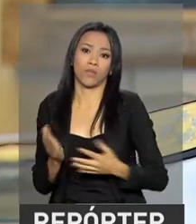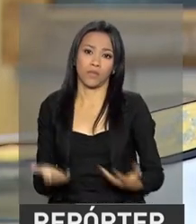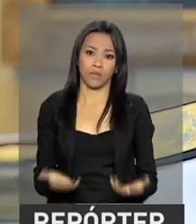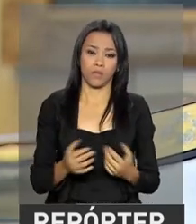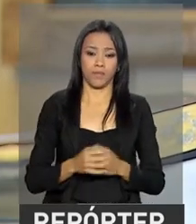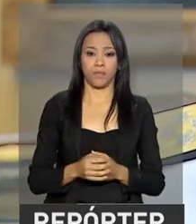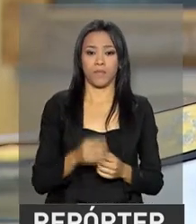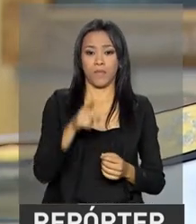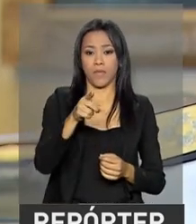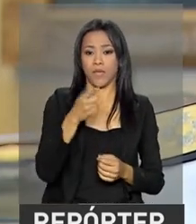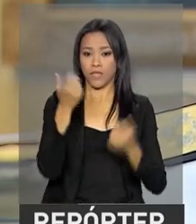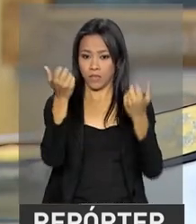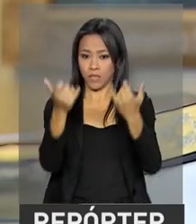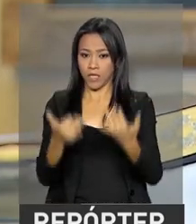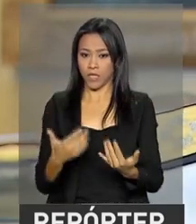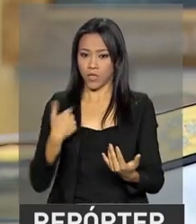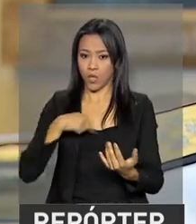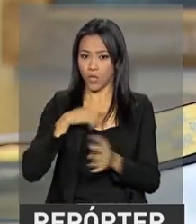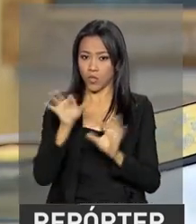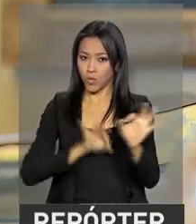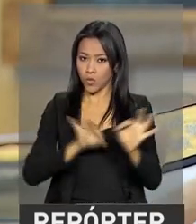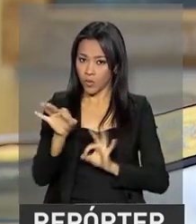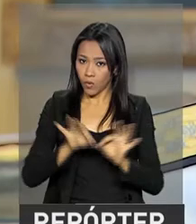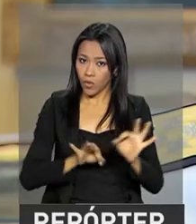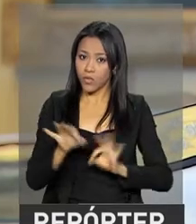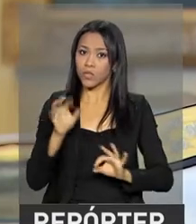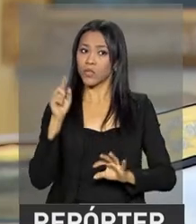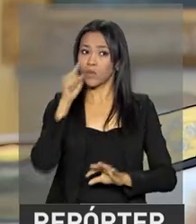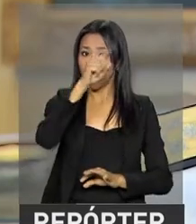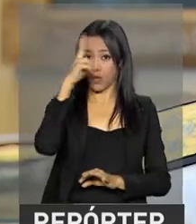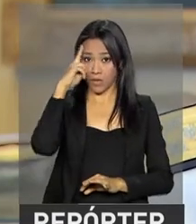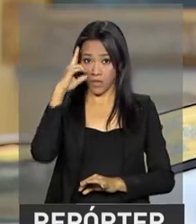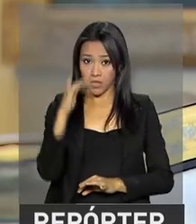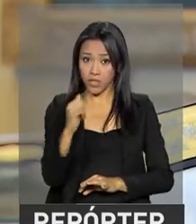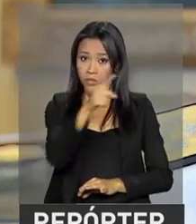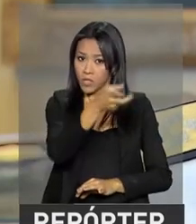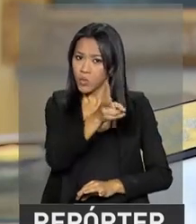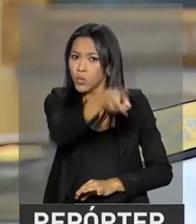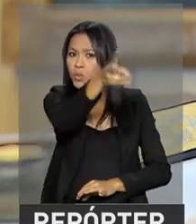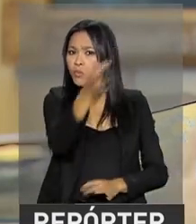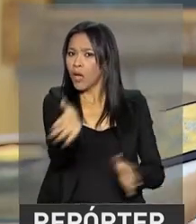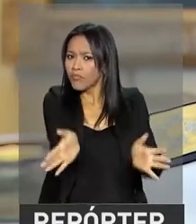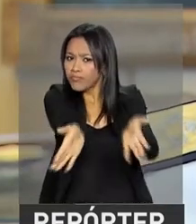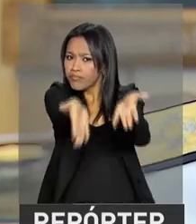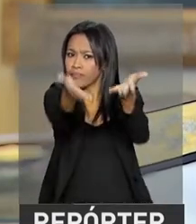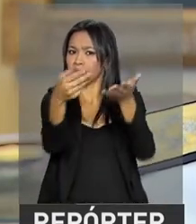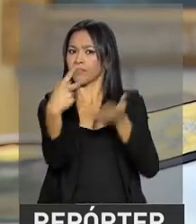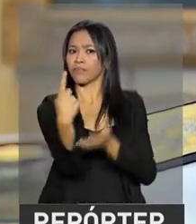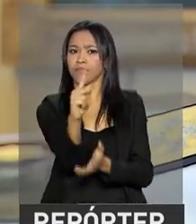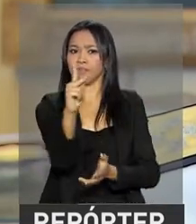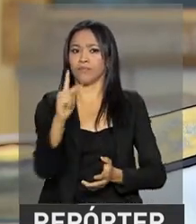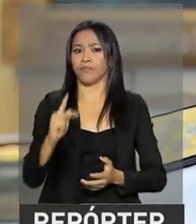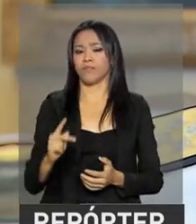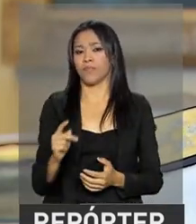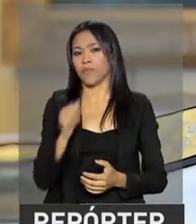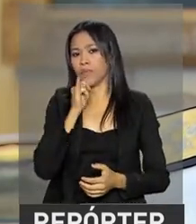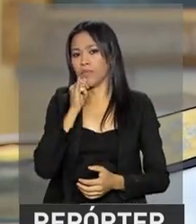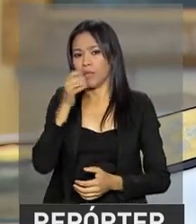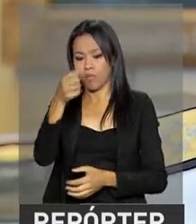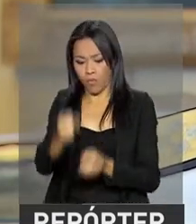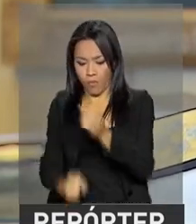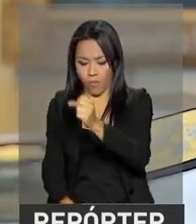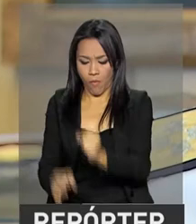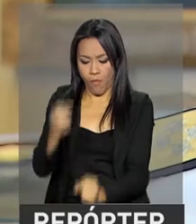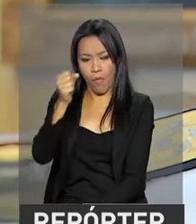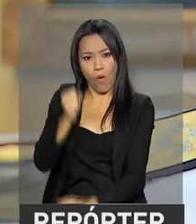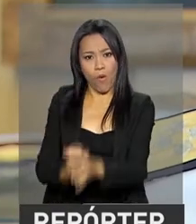básica a para que o país possa é sobreviver estávamos muito poços artesianos